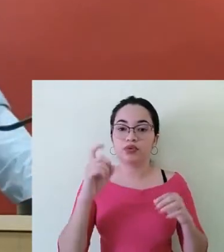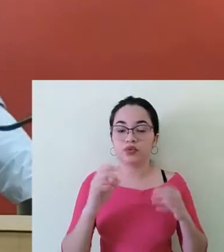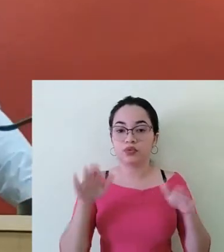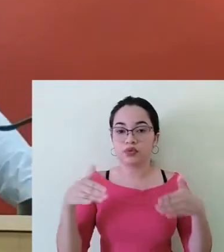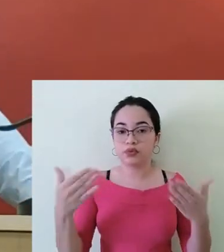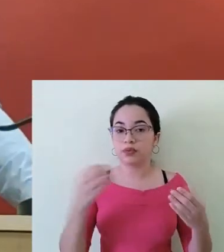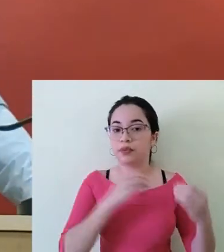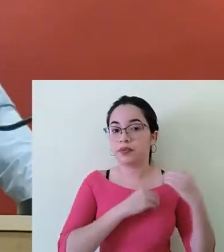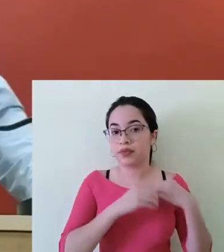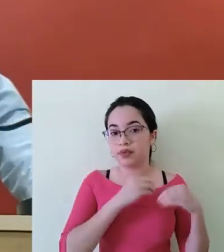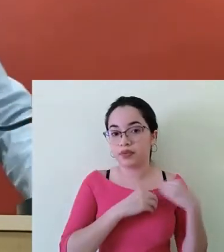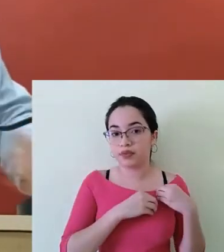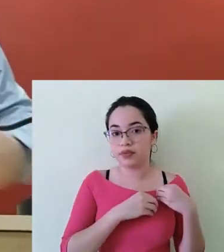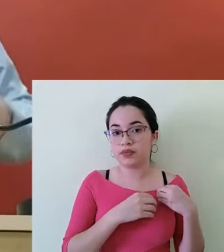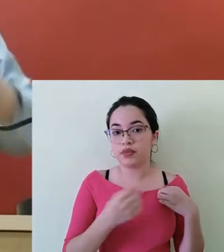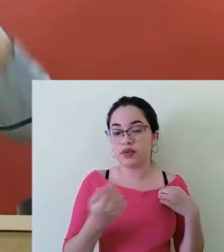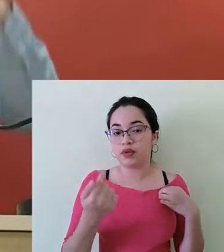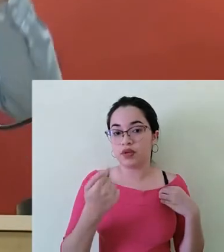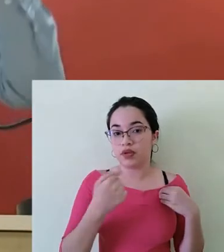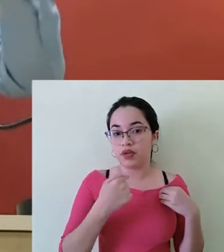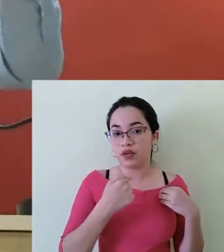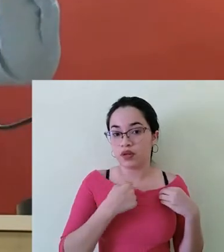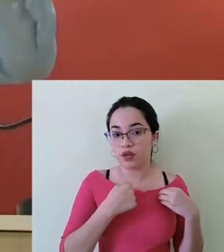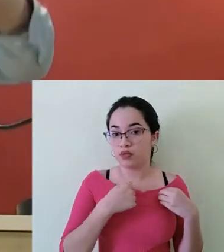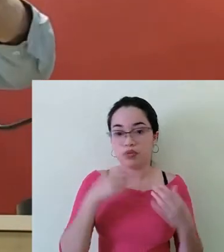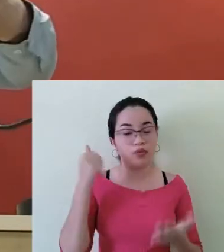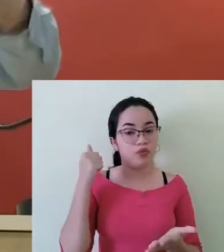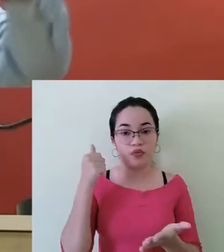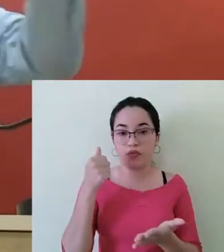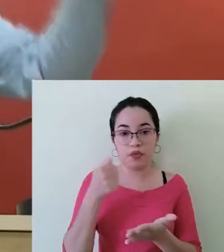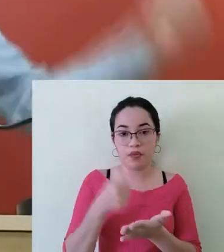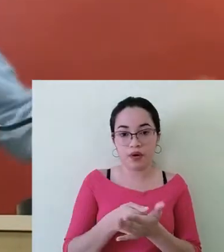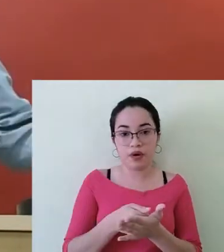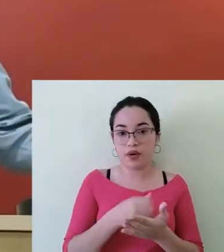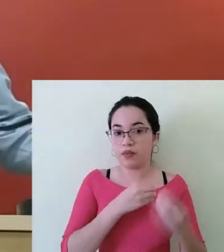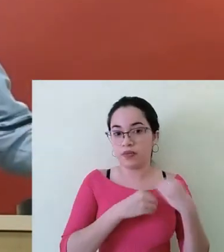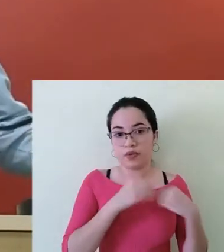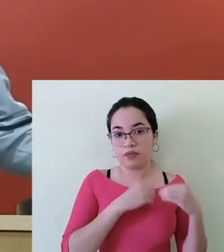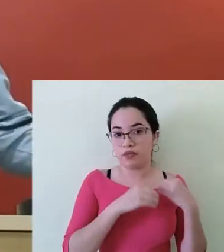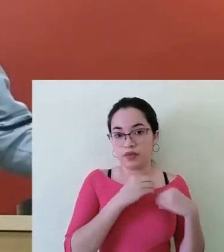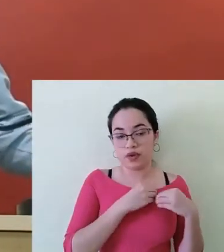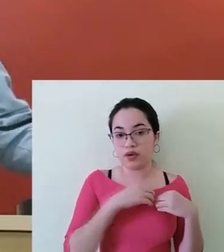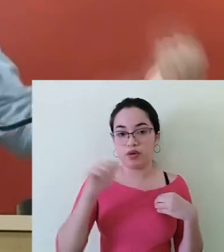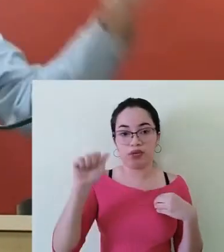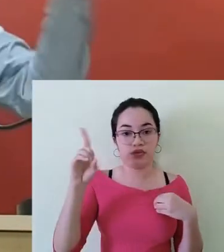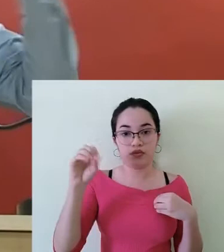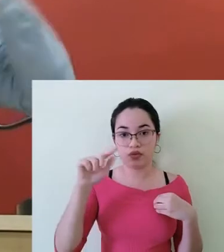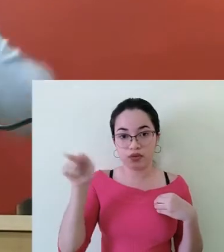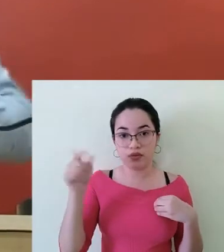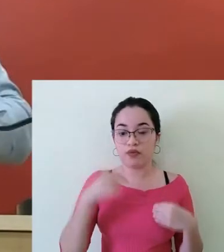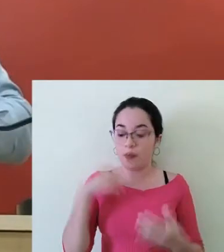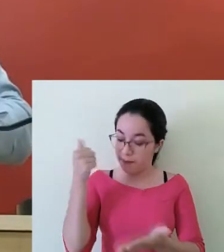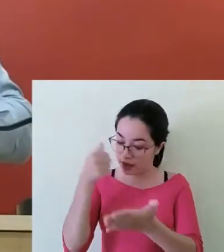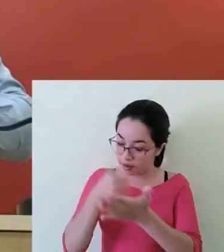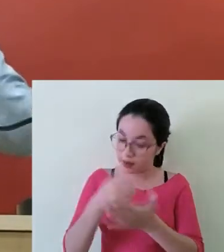então, pecadores. Eu não vou pagar pelo pecado de Adão, eu vou pagar